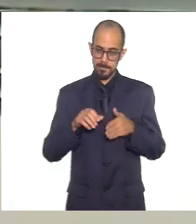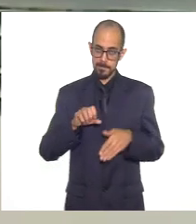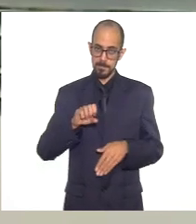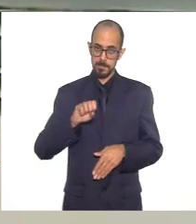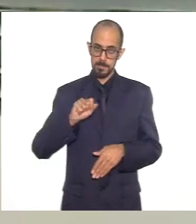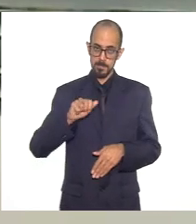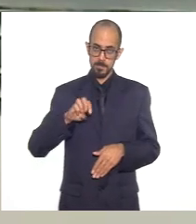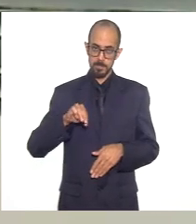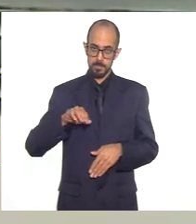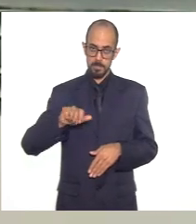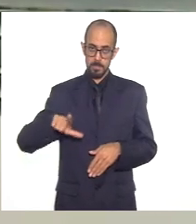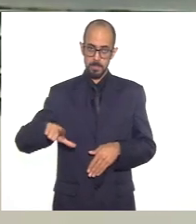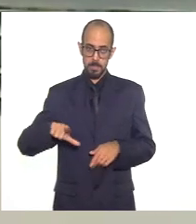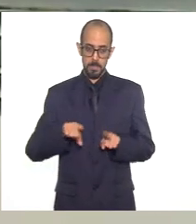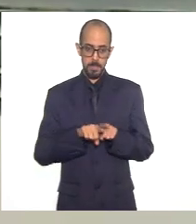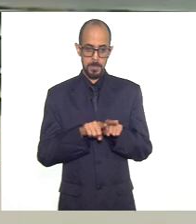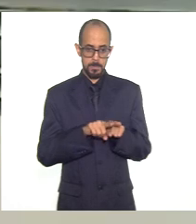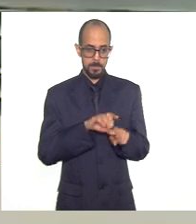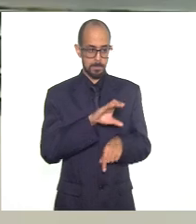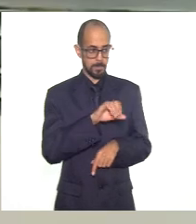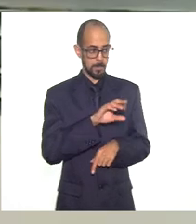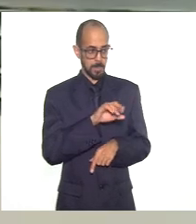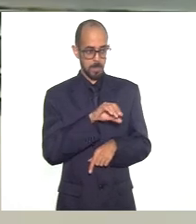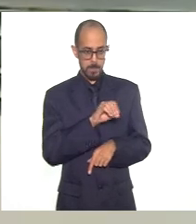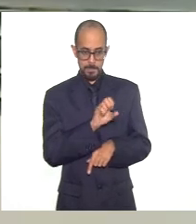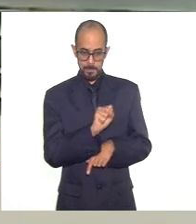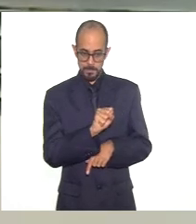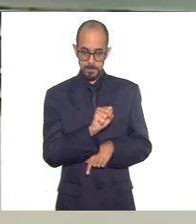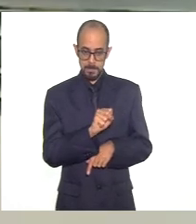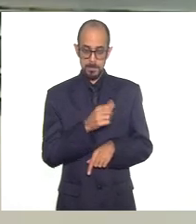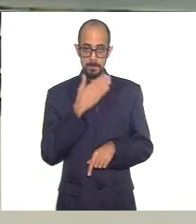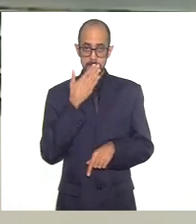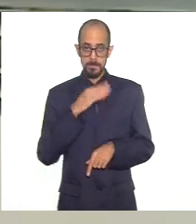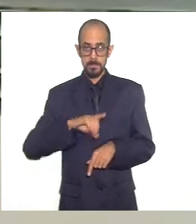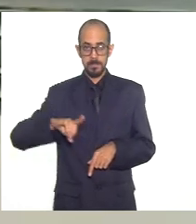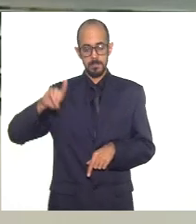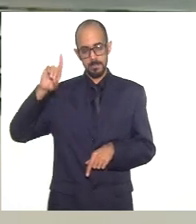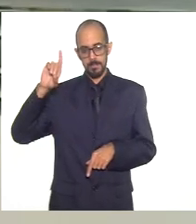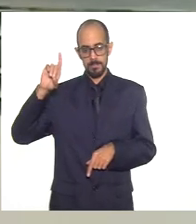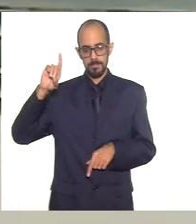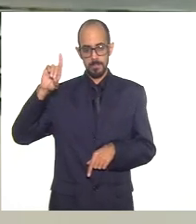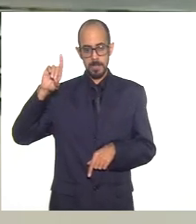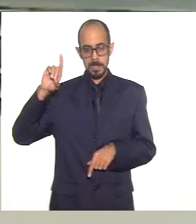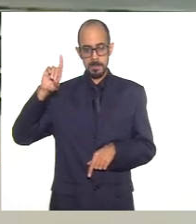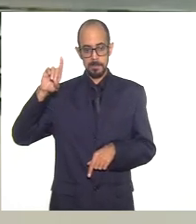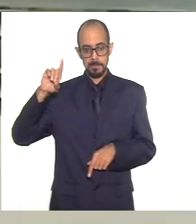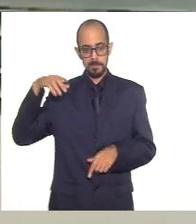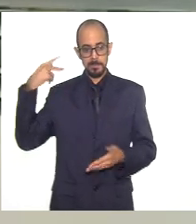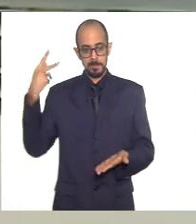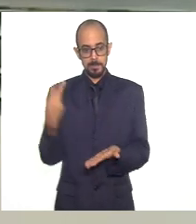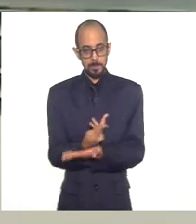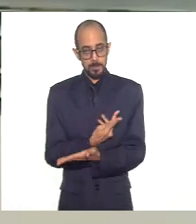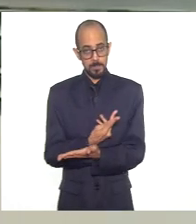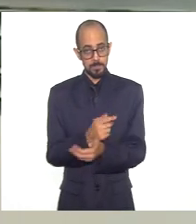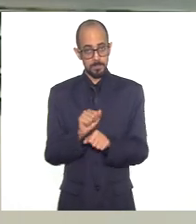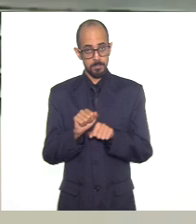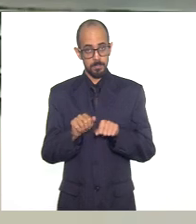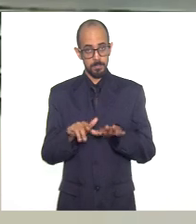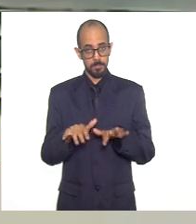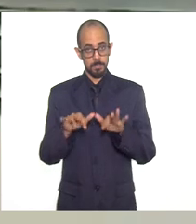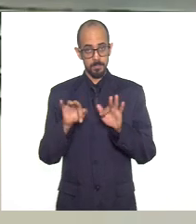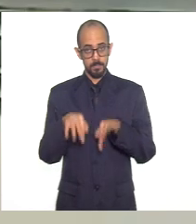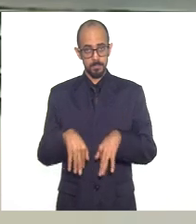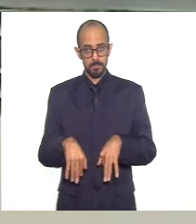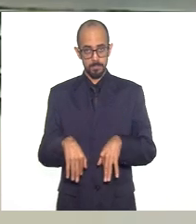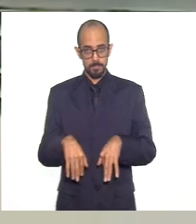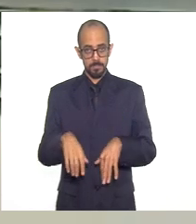e do Carlos Macedo, rogo a Deus que aconteça que a pandemia termine